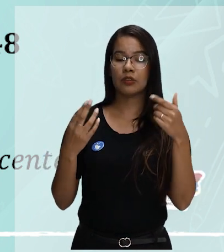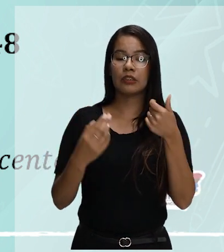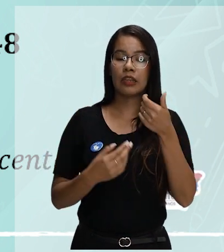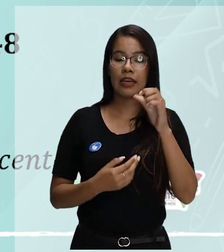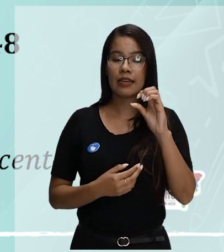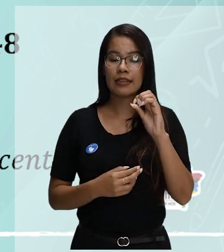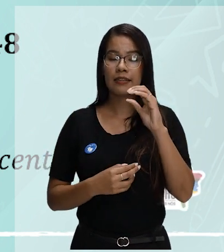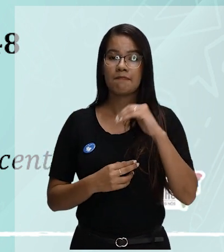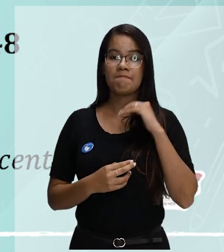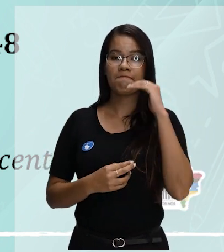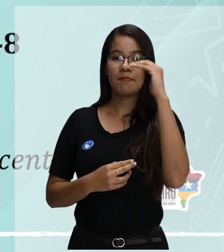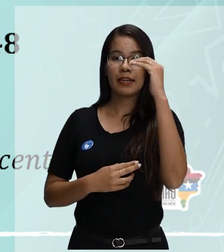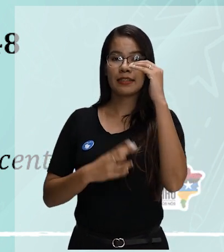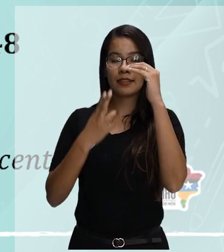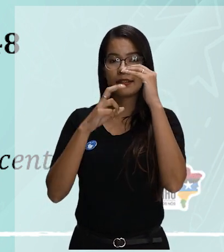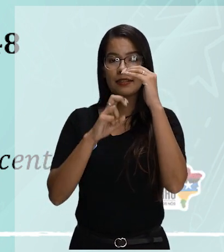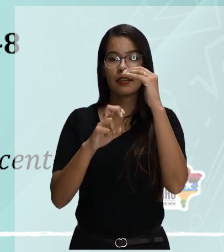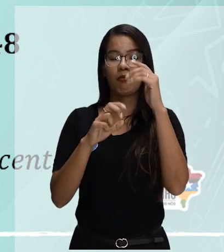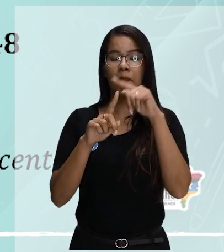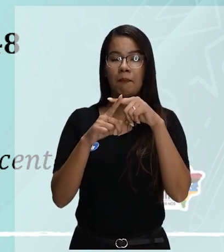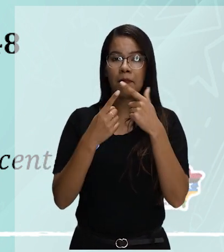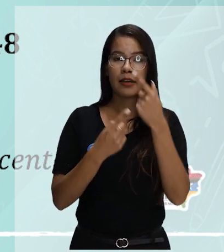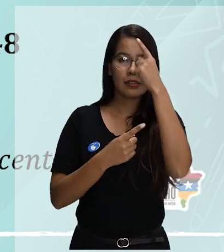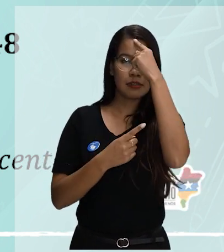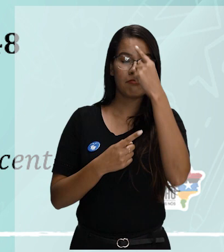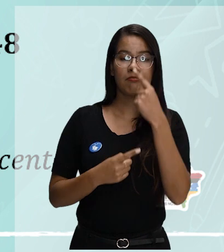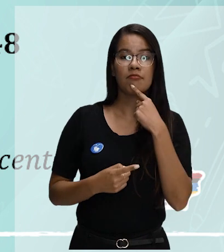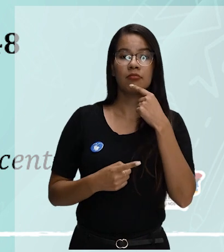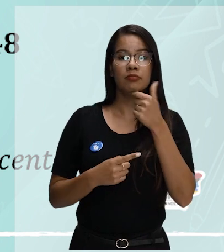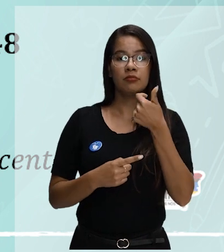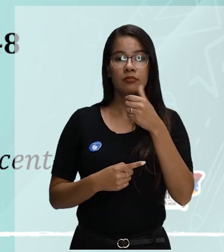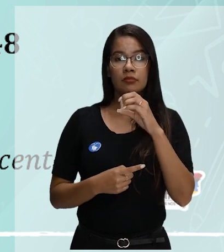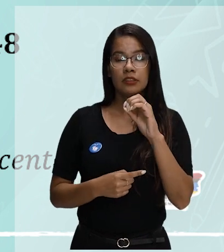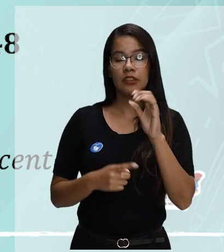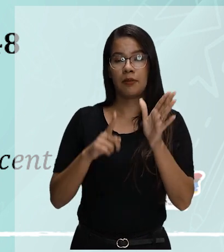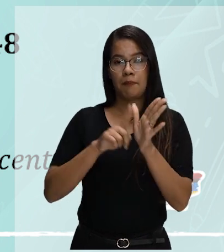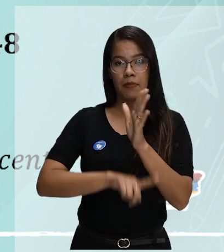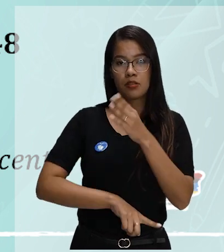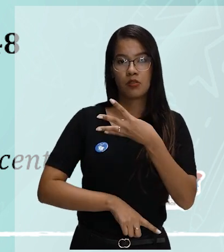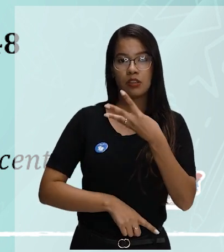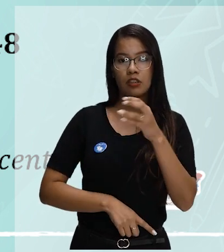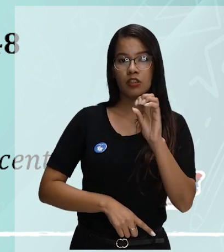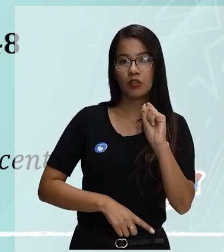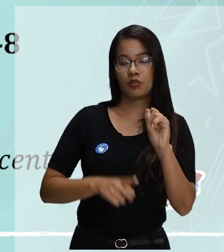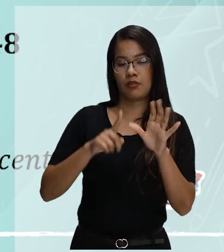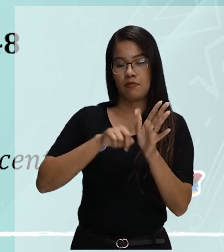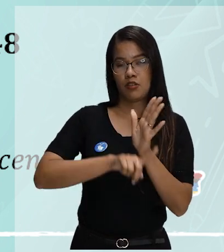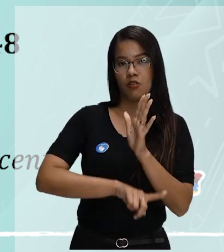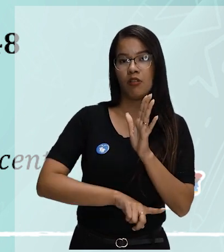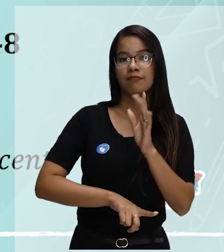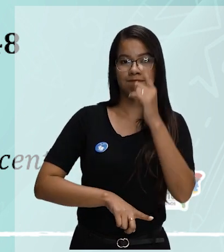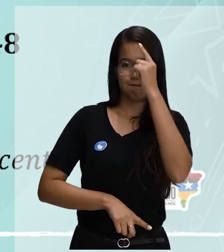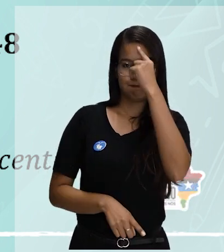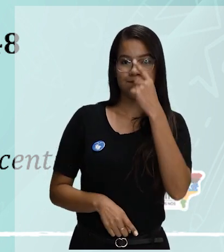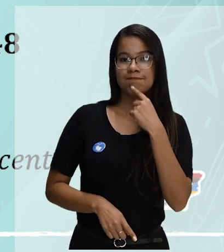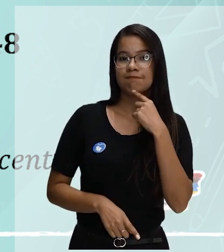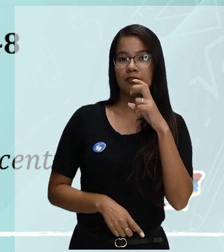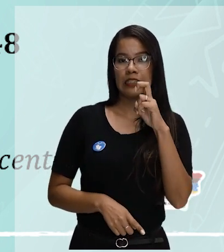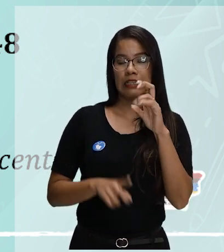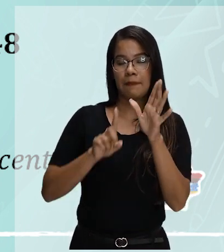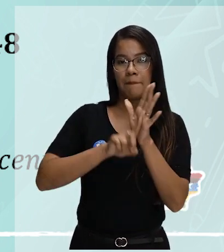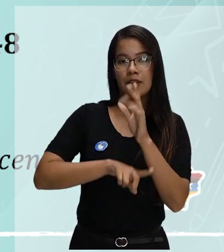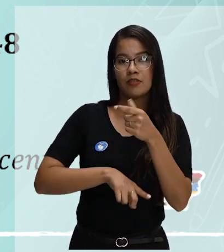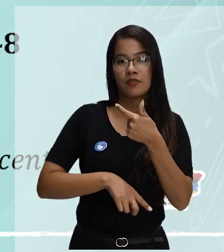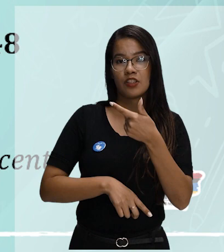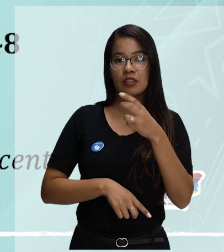do que 5, mas a imagem do 10, que é menos 48, é menor que a imagem do 5, que é menos 23. Ou